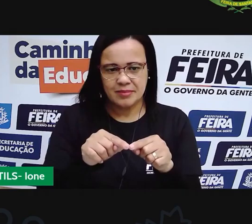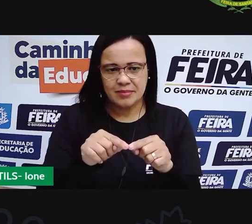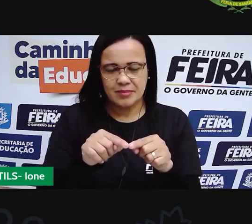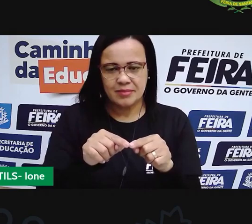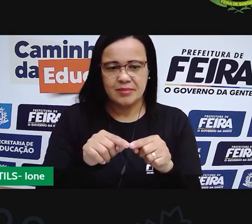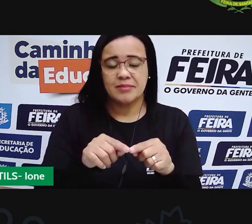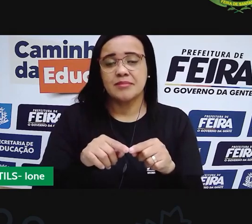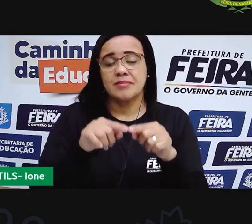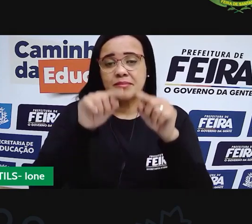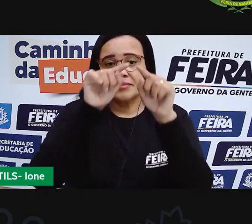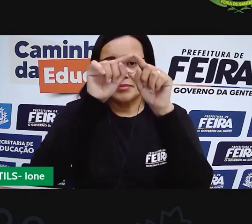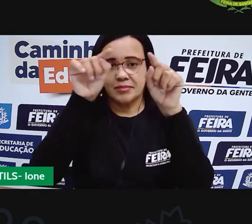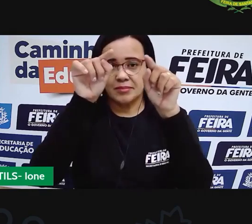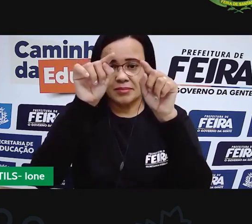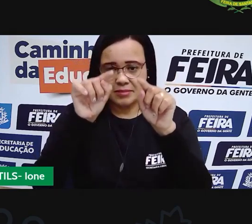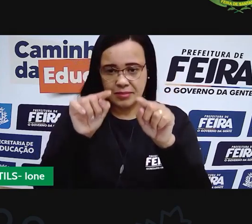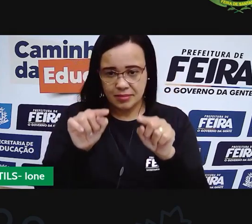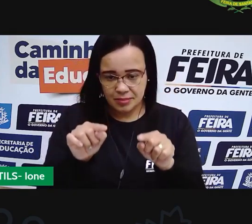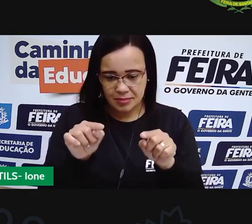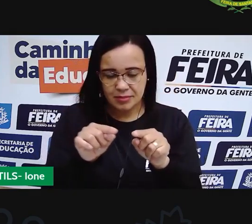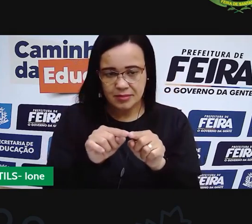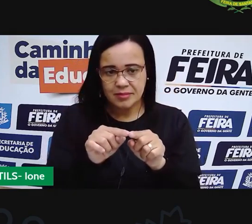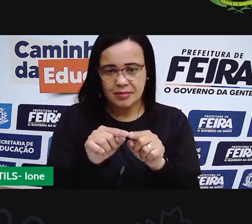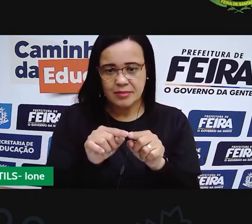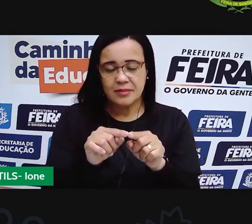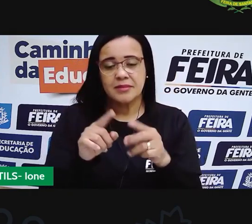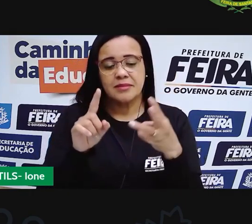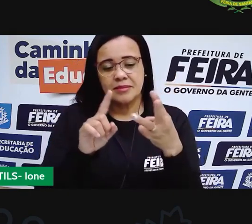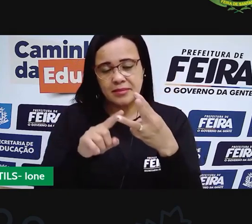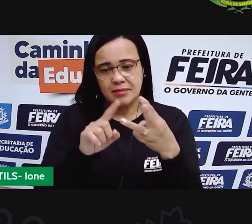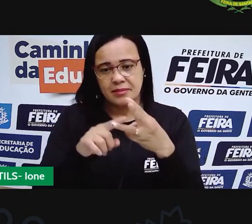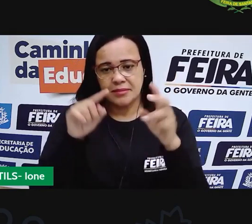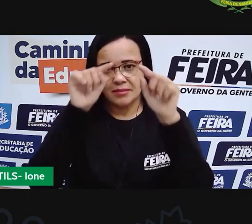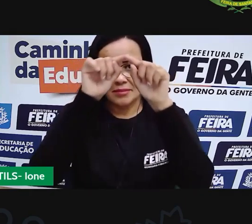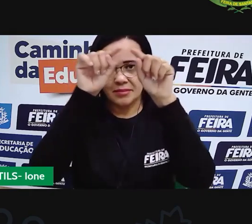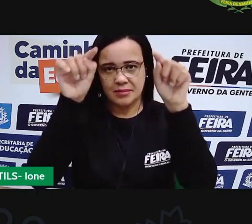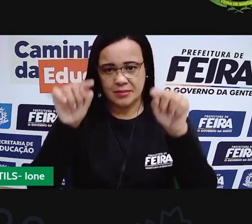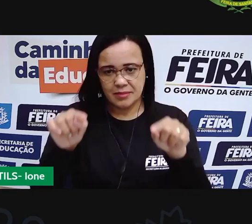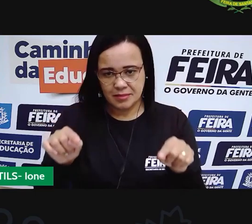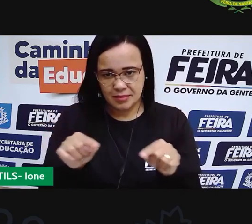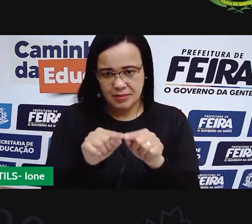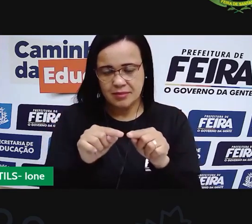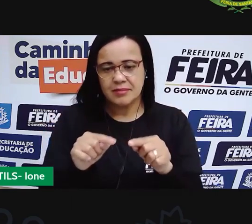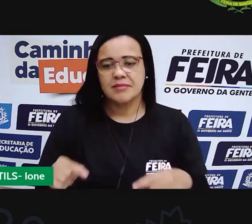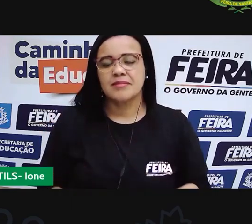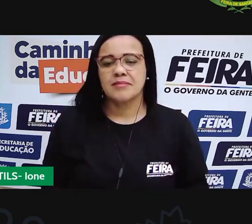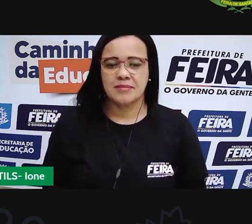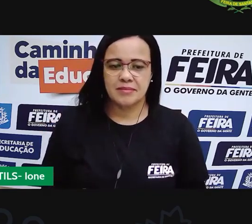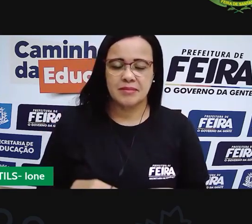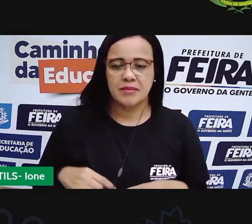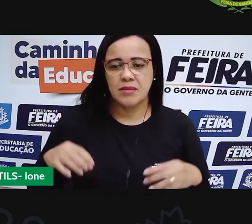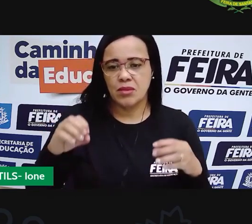Vai ficar assim, como eu estou mostrando para vocês. As três